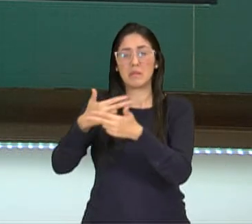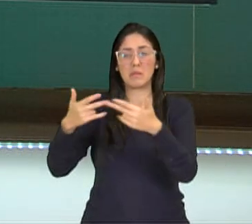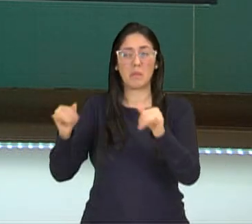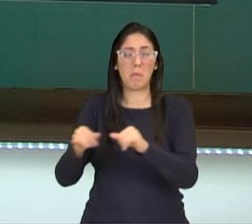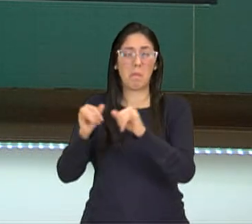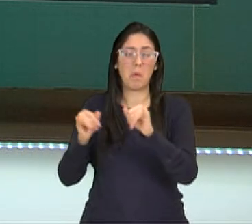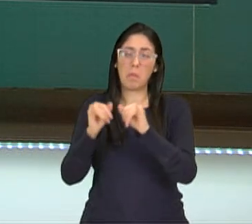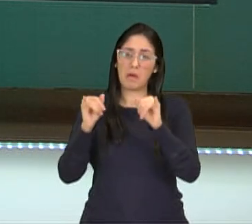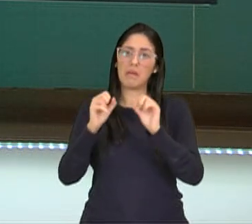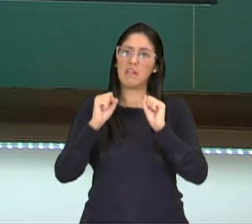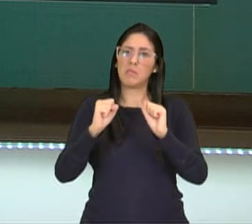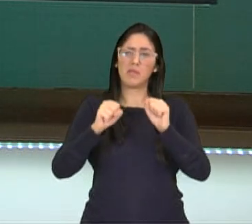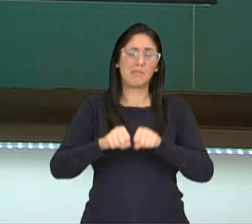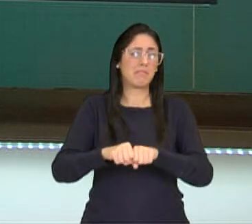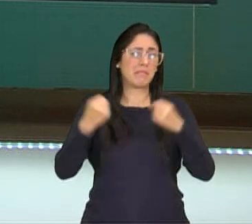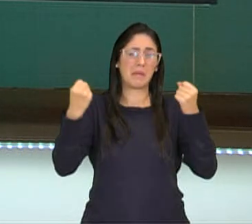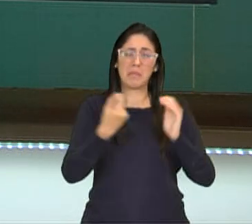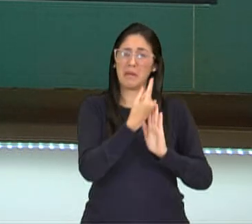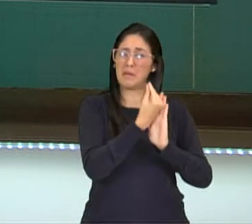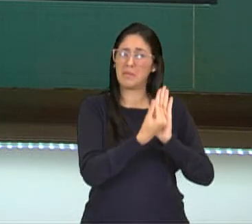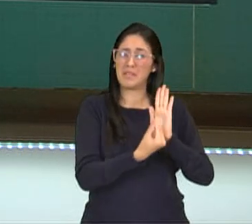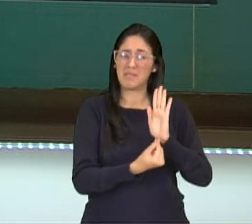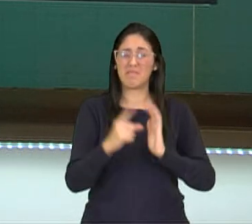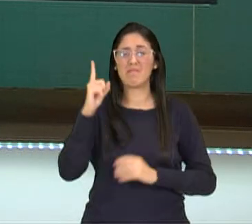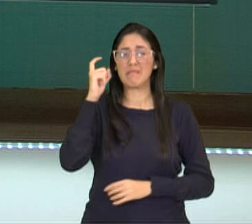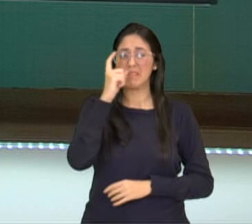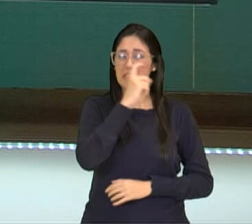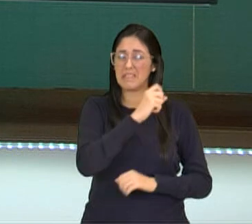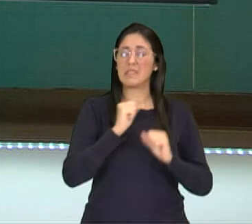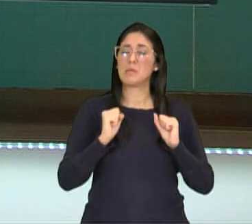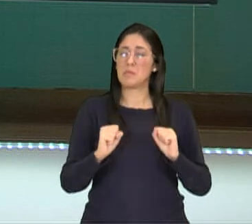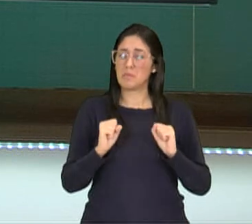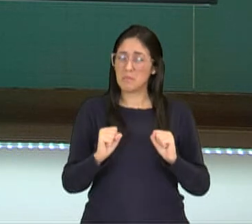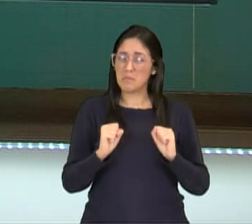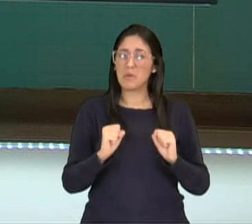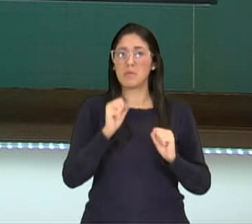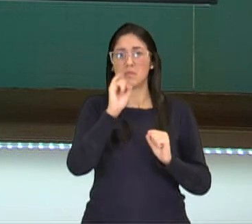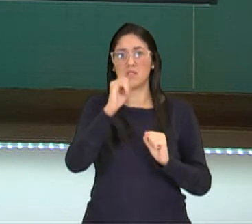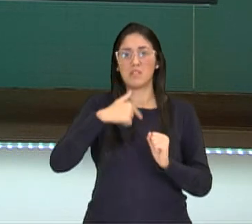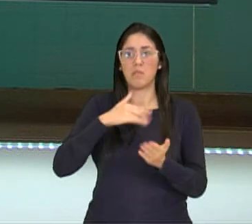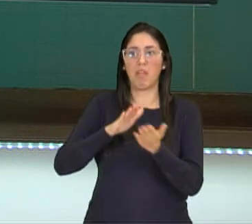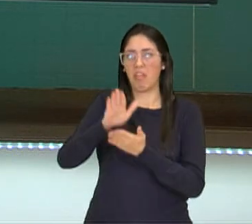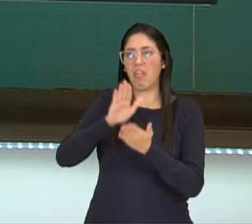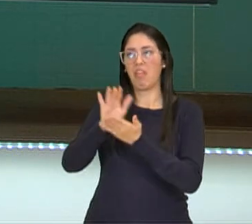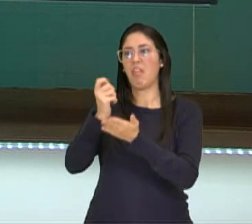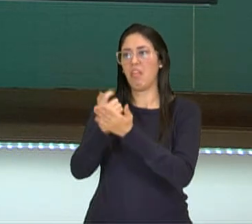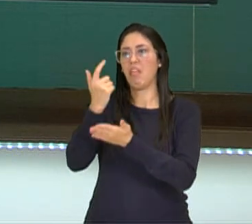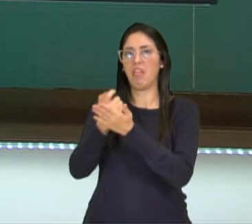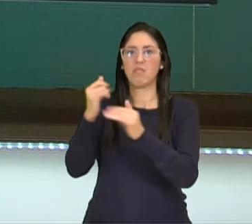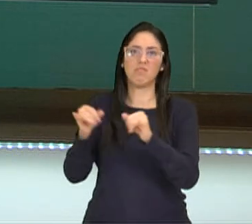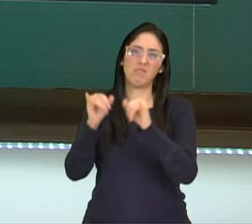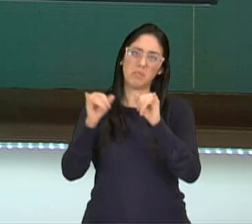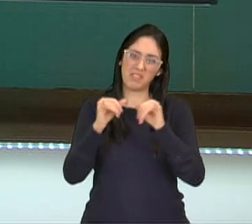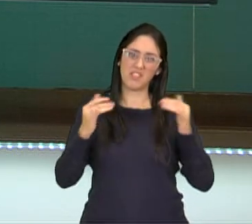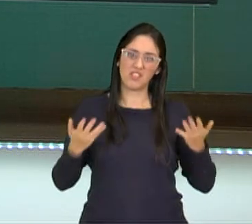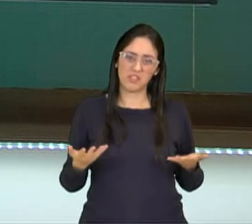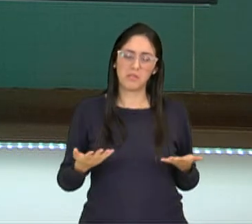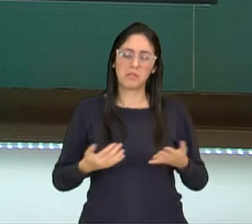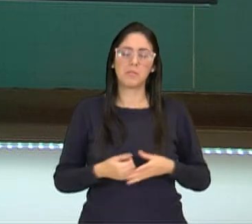posso destruir o meu orçamento exatamente se eu começar a ter muito supérfluo dentro de lá. Então a gente